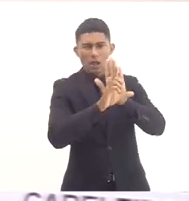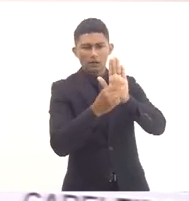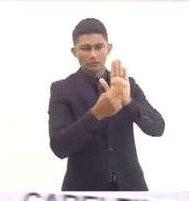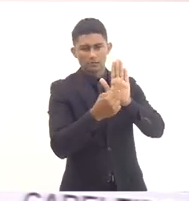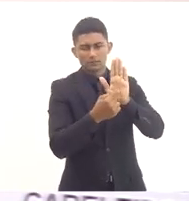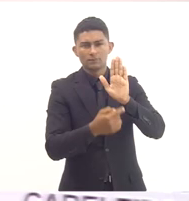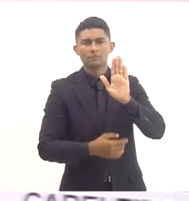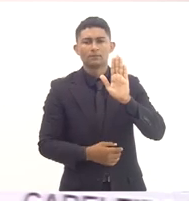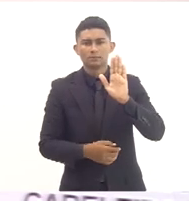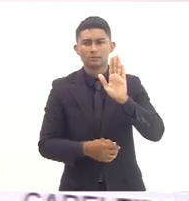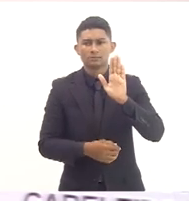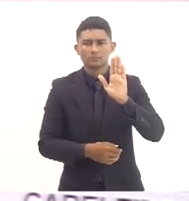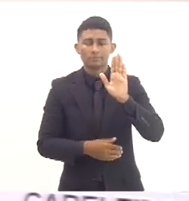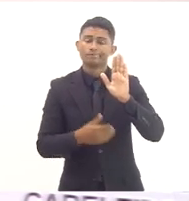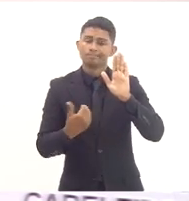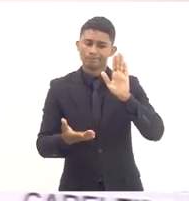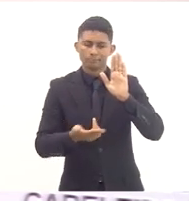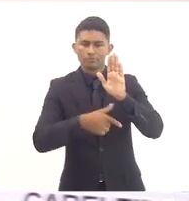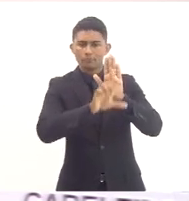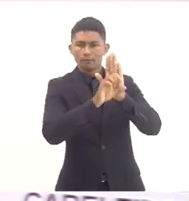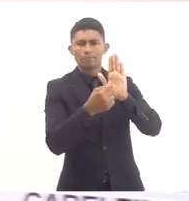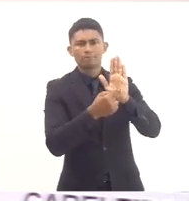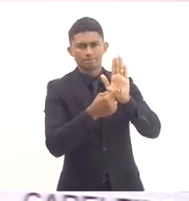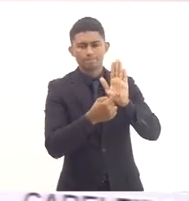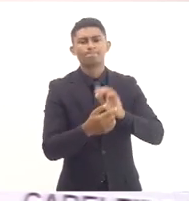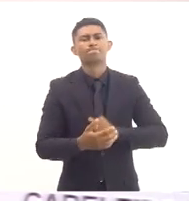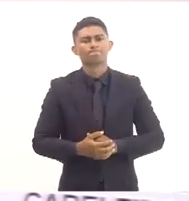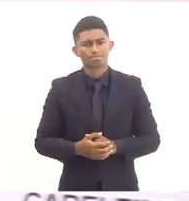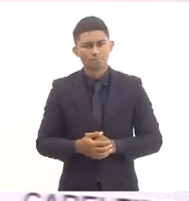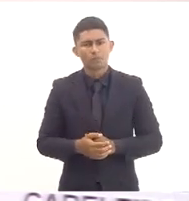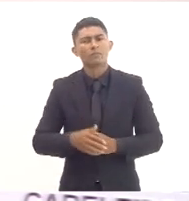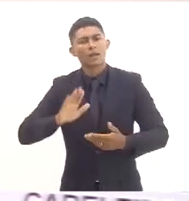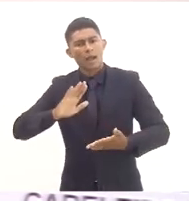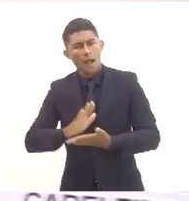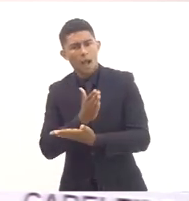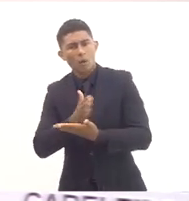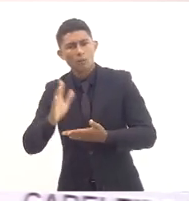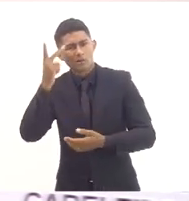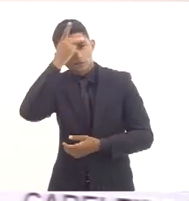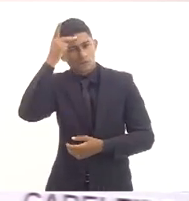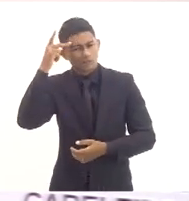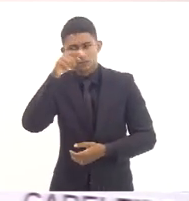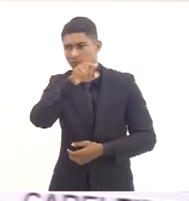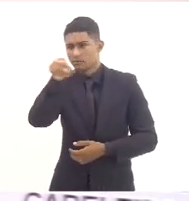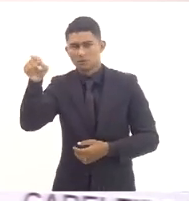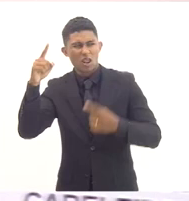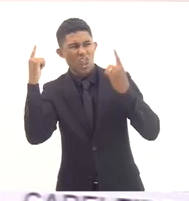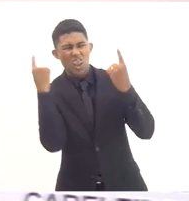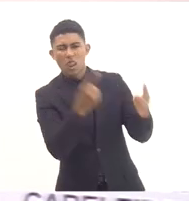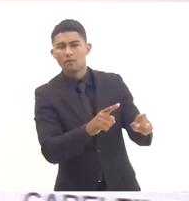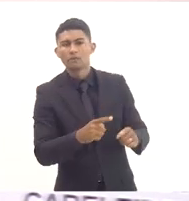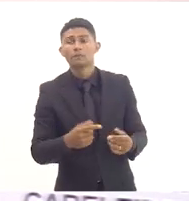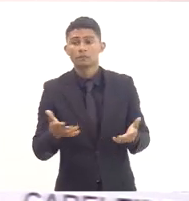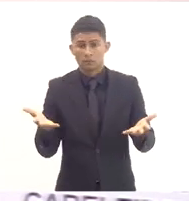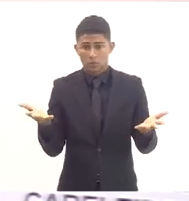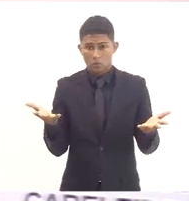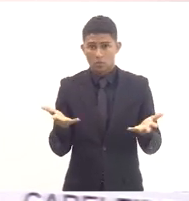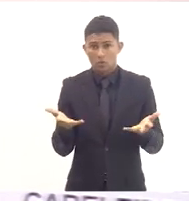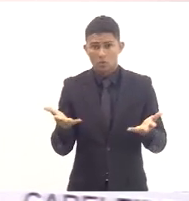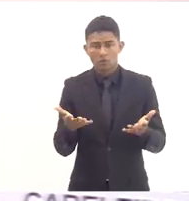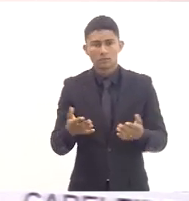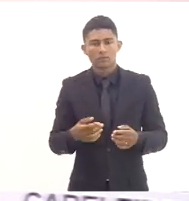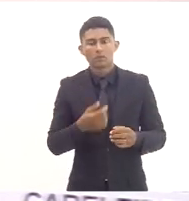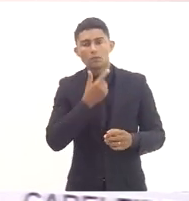e como tudo ela sofre ataques constante hoje mesmo recebi do